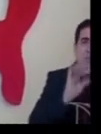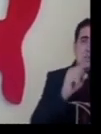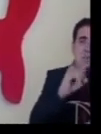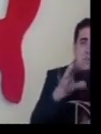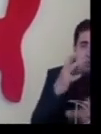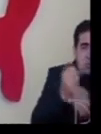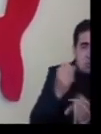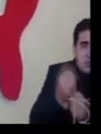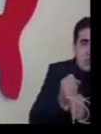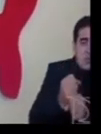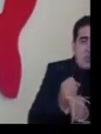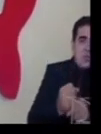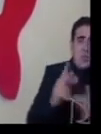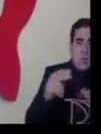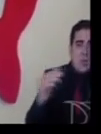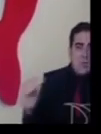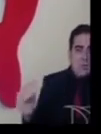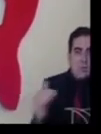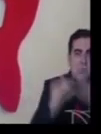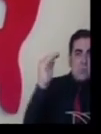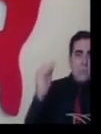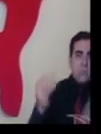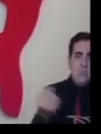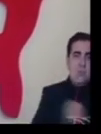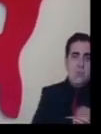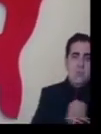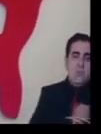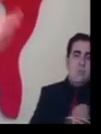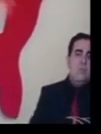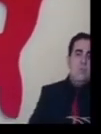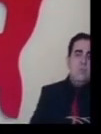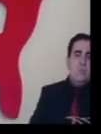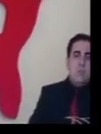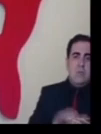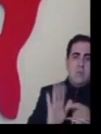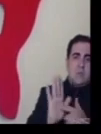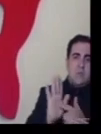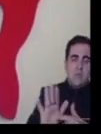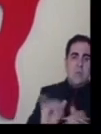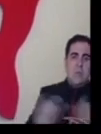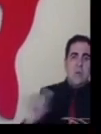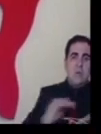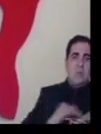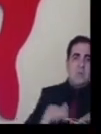forem somadas, dá exatamente o número que foi informado pela Secretaria de Estado da Saúde.